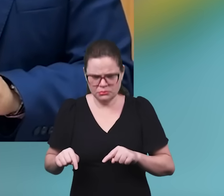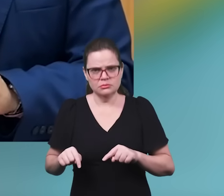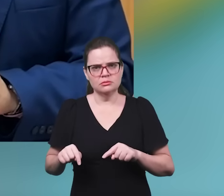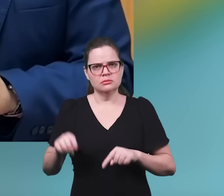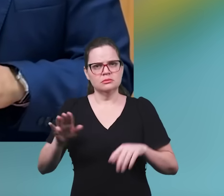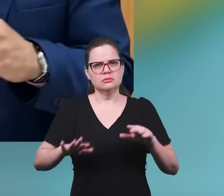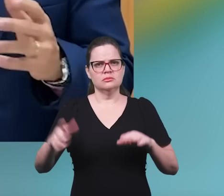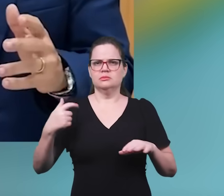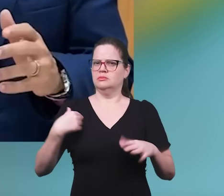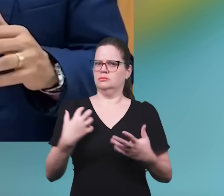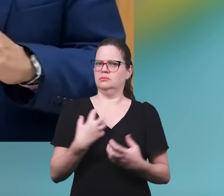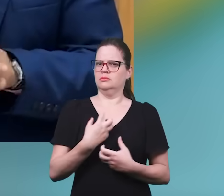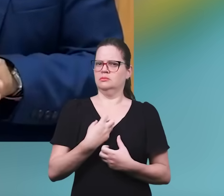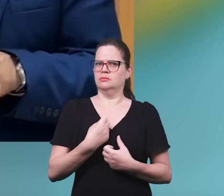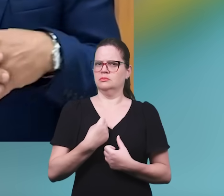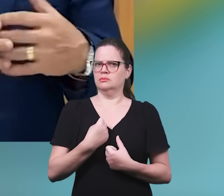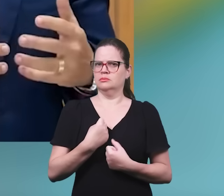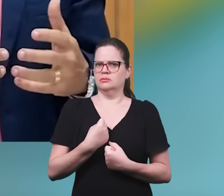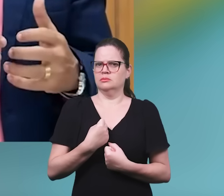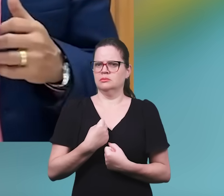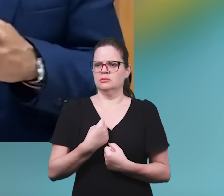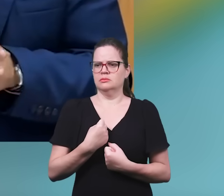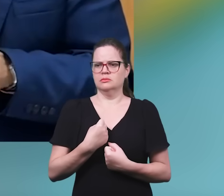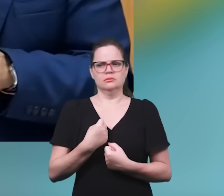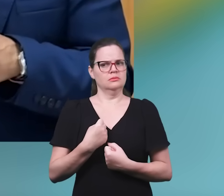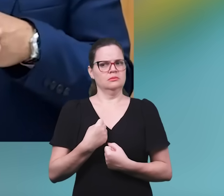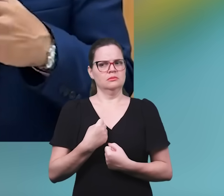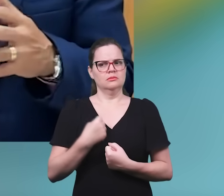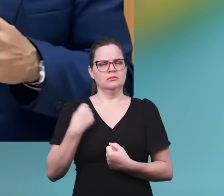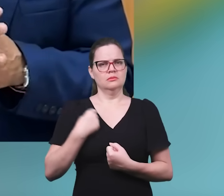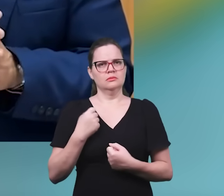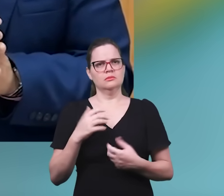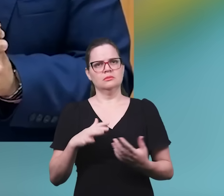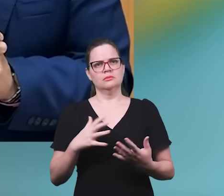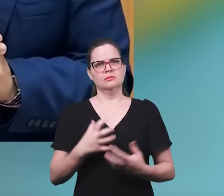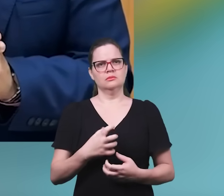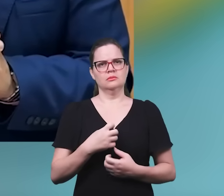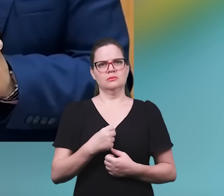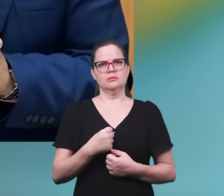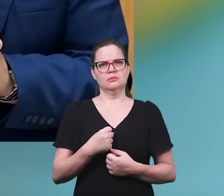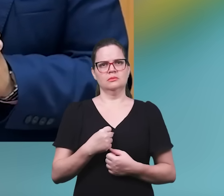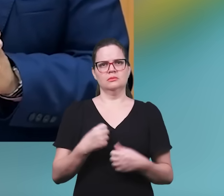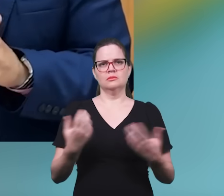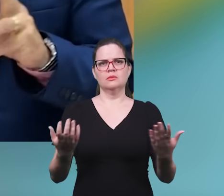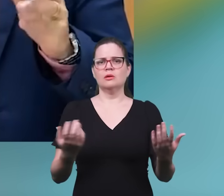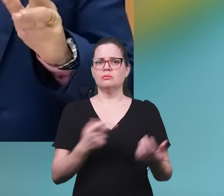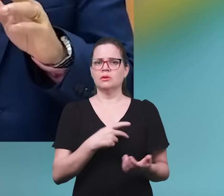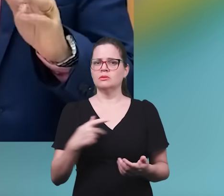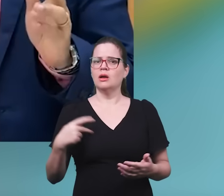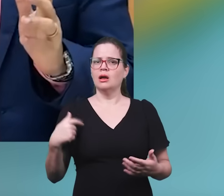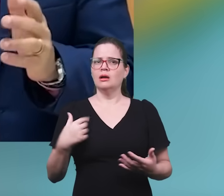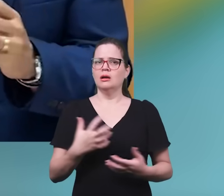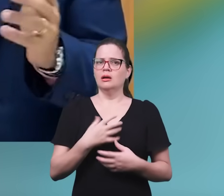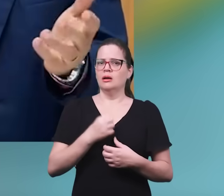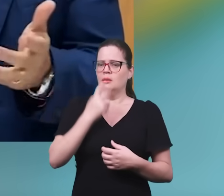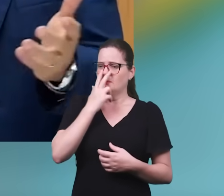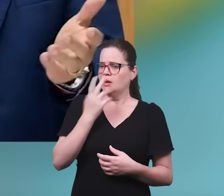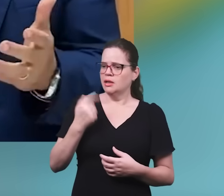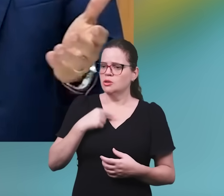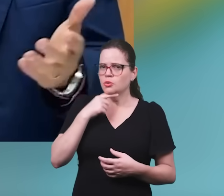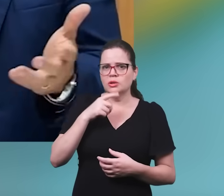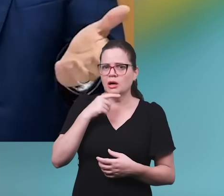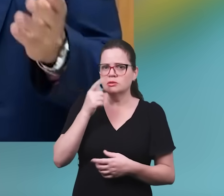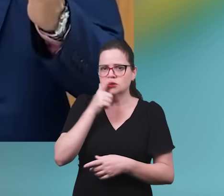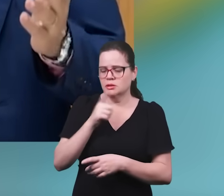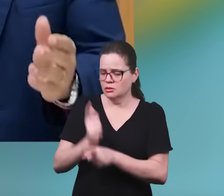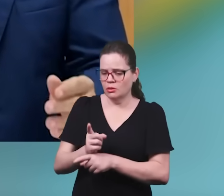ficou até frustrado, segundo as palavras dele, testemunho dele para nós. Olha, pastor, eu fiquei frustrado porque aparentemente